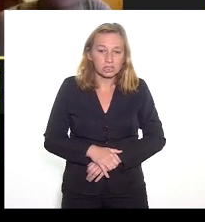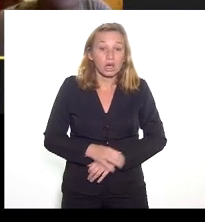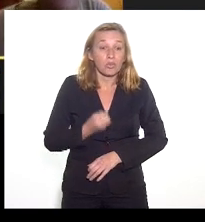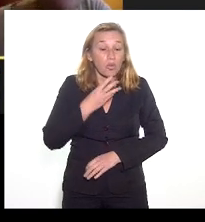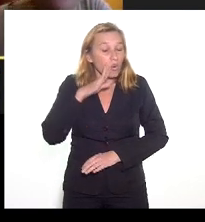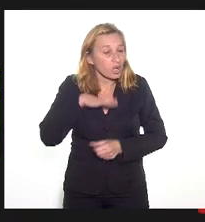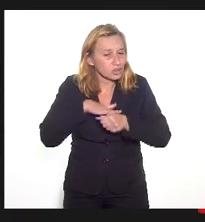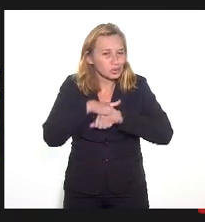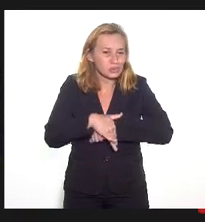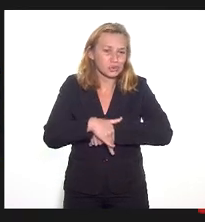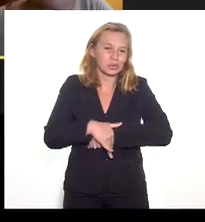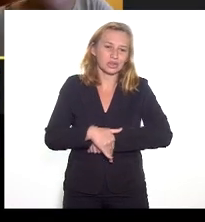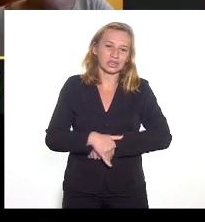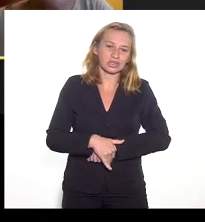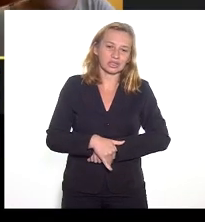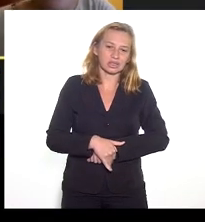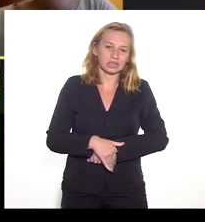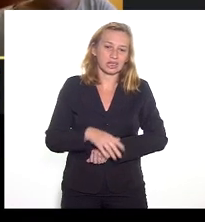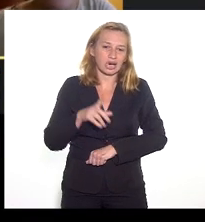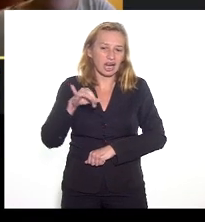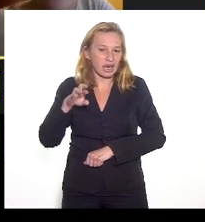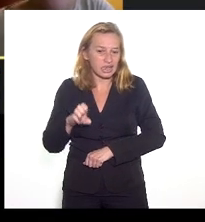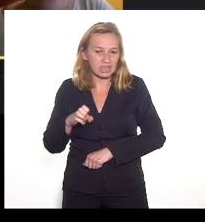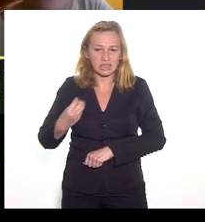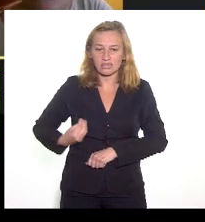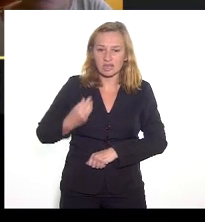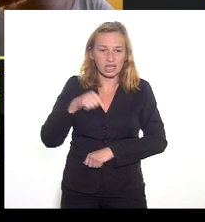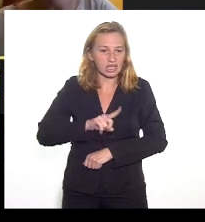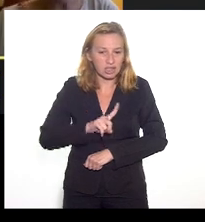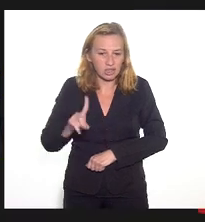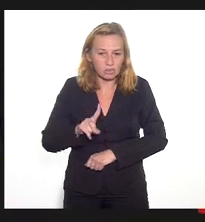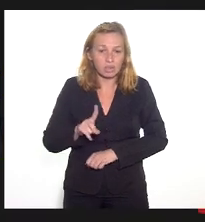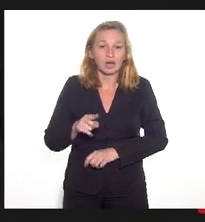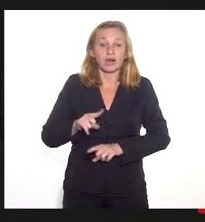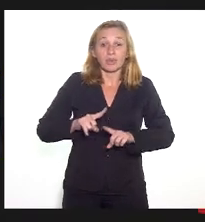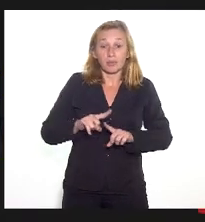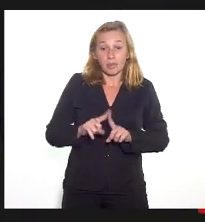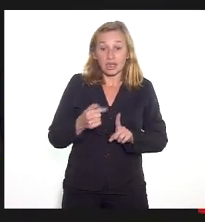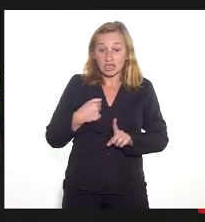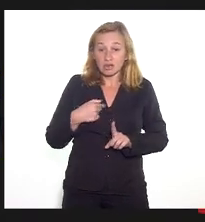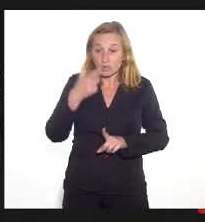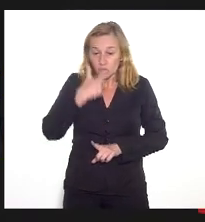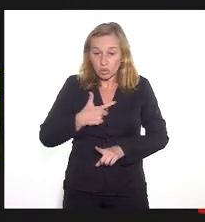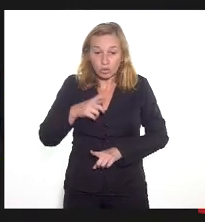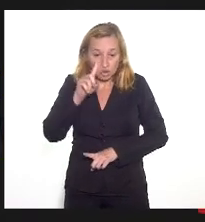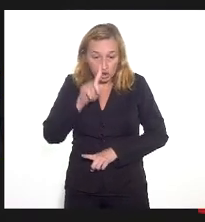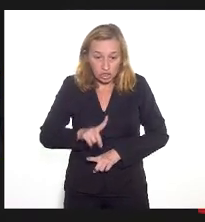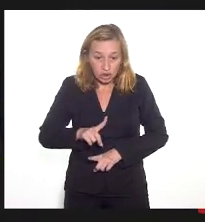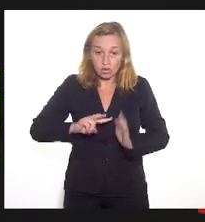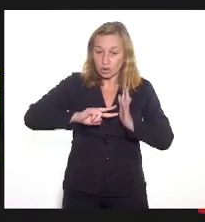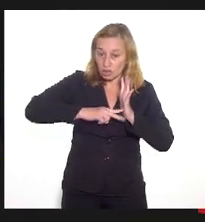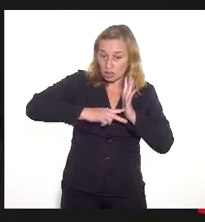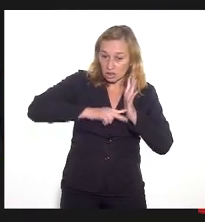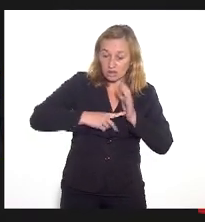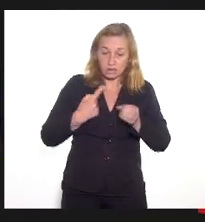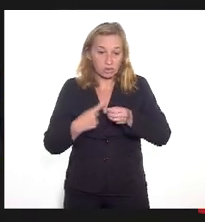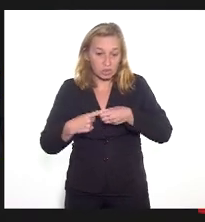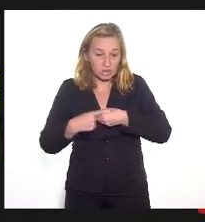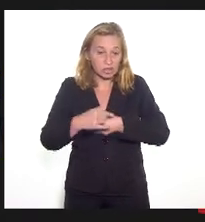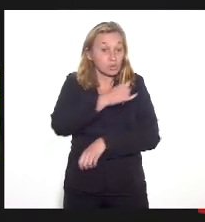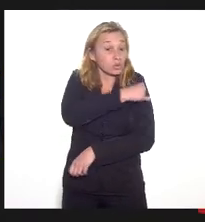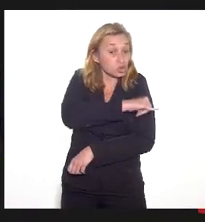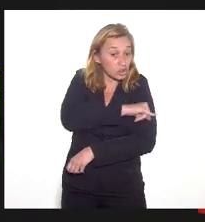noite, o deputado. Clarice. A Clarice Meirelles não está presente, mas eu também sou diretora do Sindicato do Município do Rio de